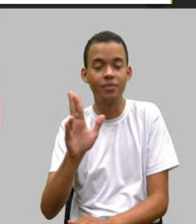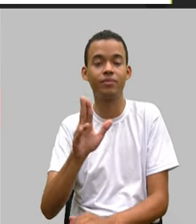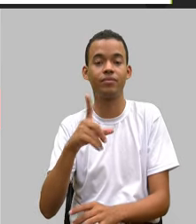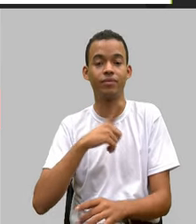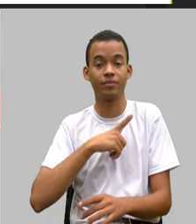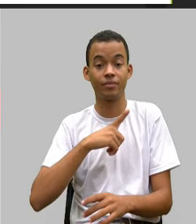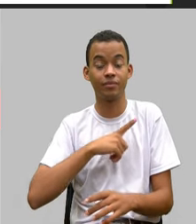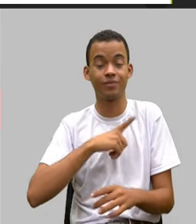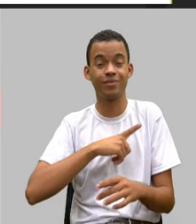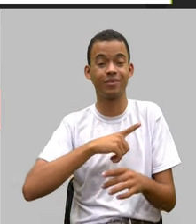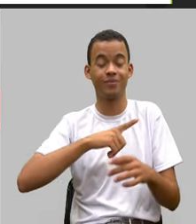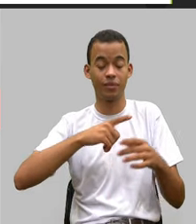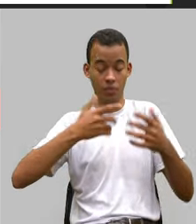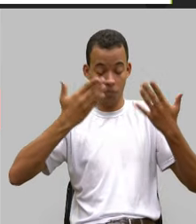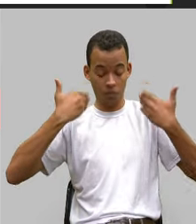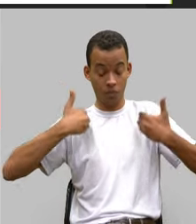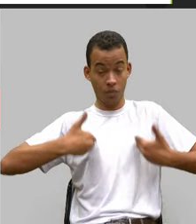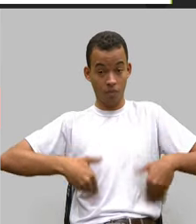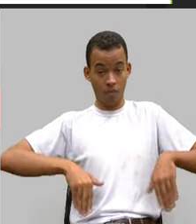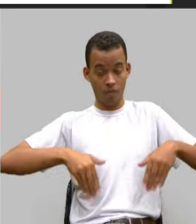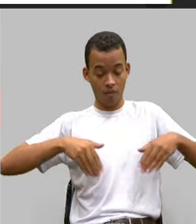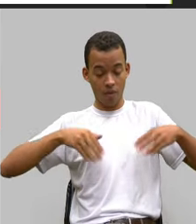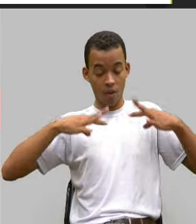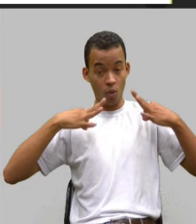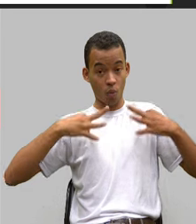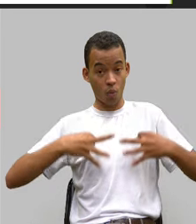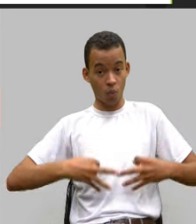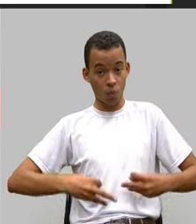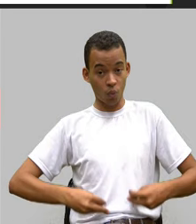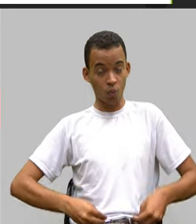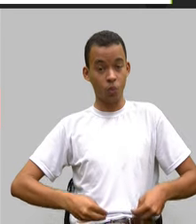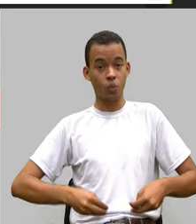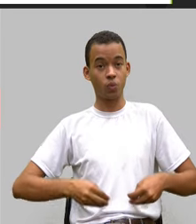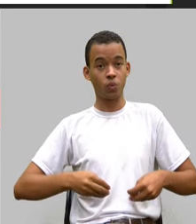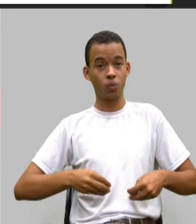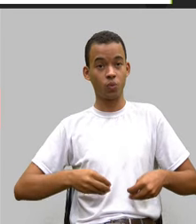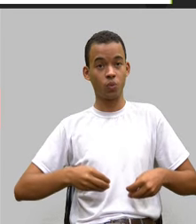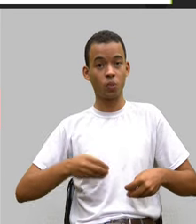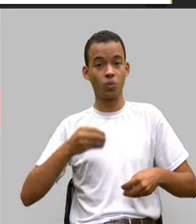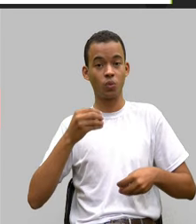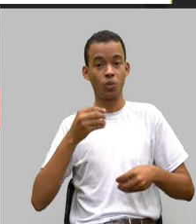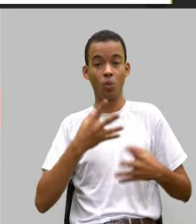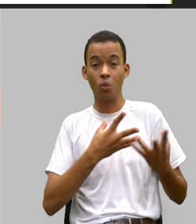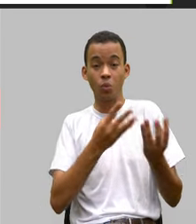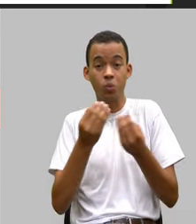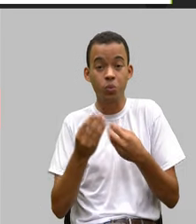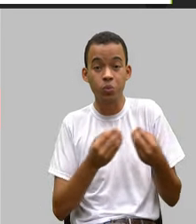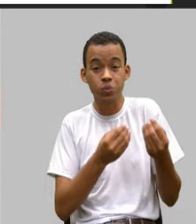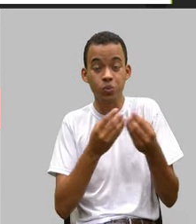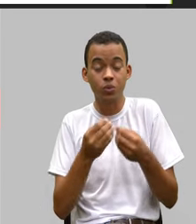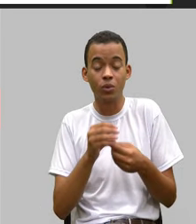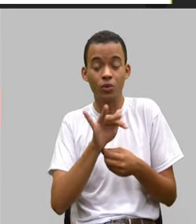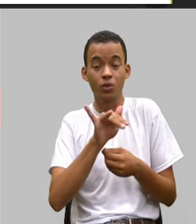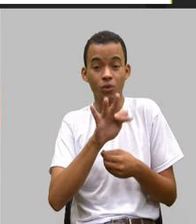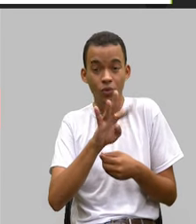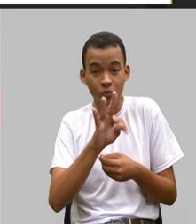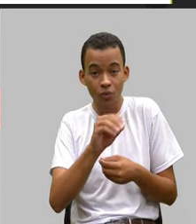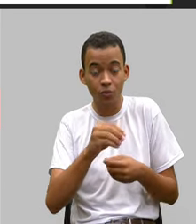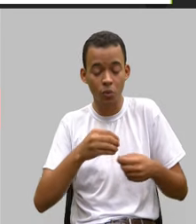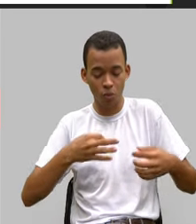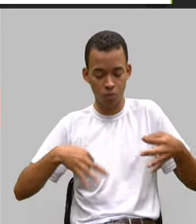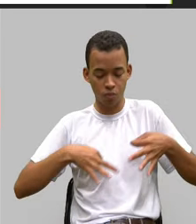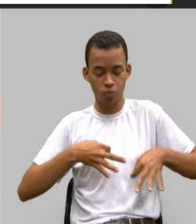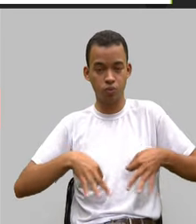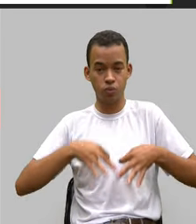canabinoides no nosso corpo do que todos os outros receptores somados então a ciência tá mudando